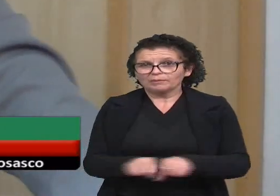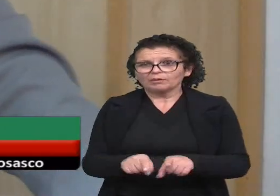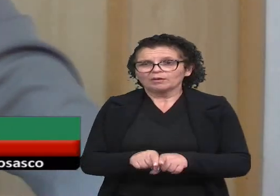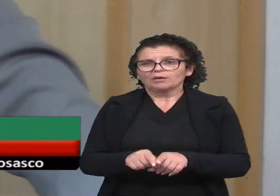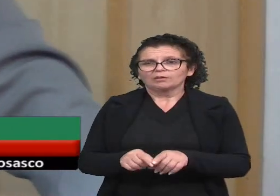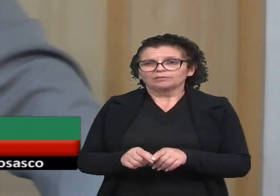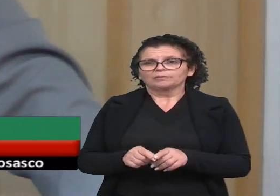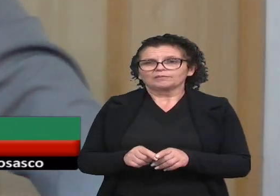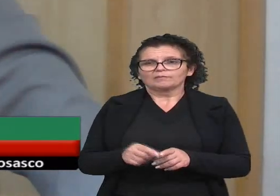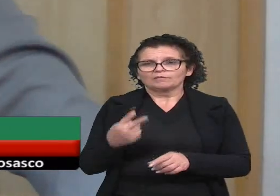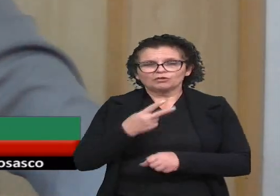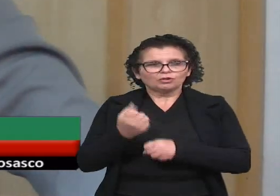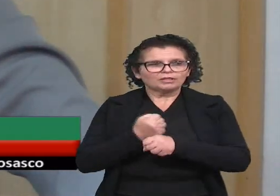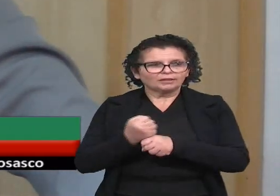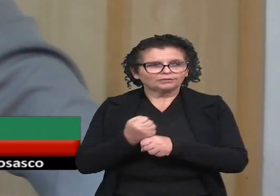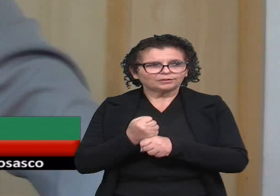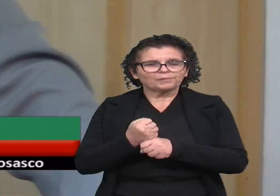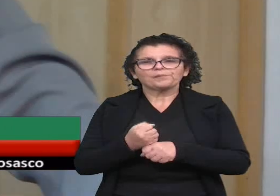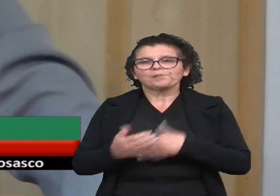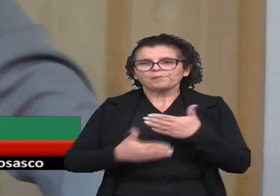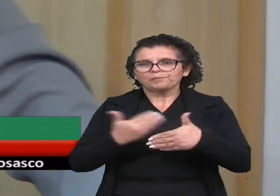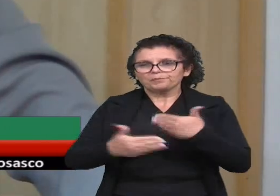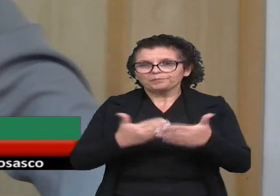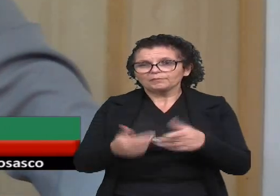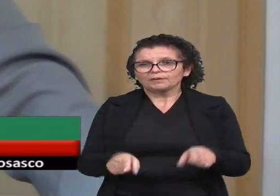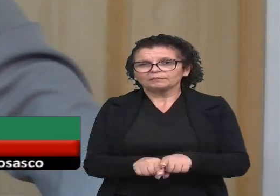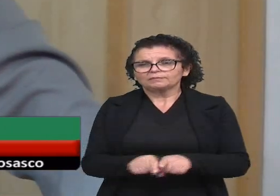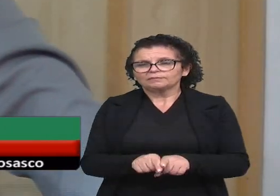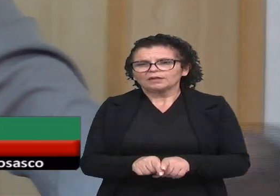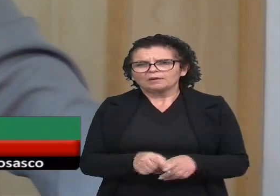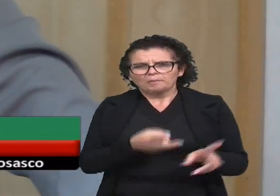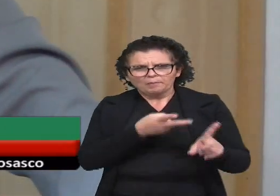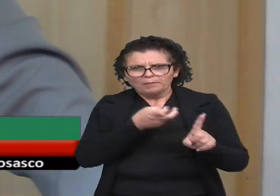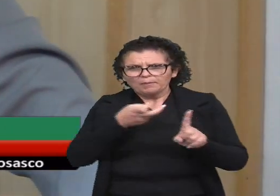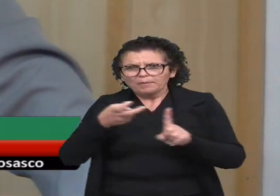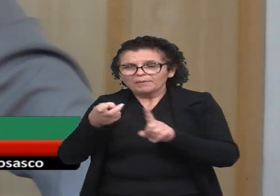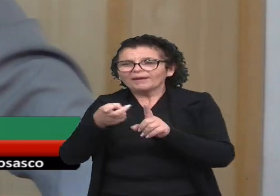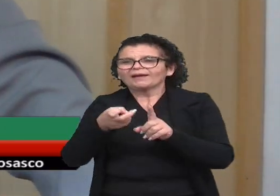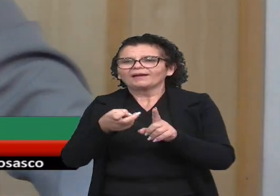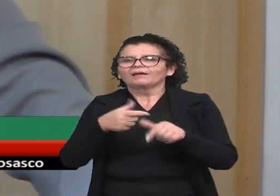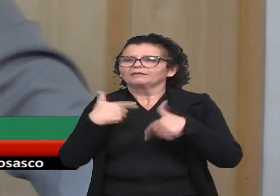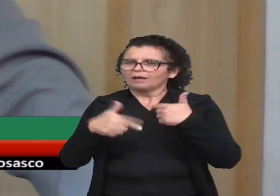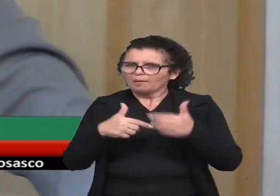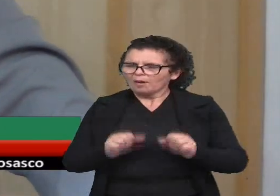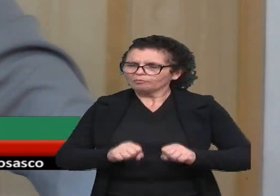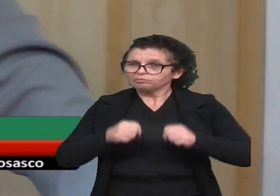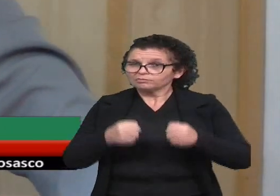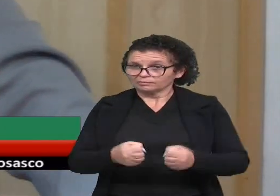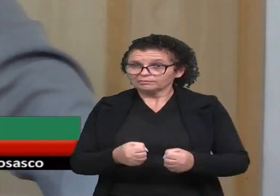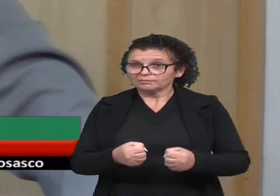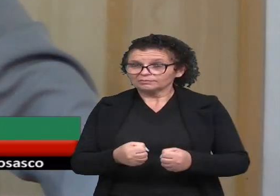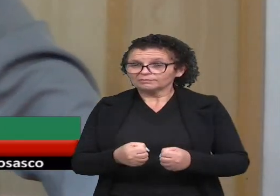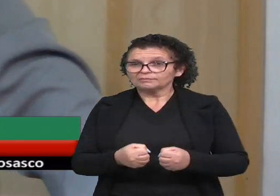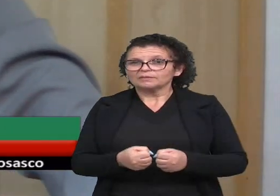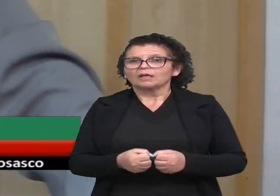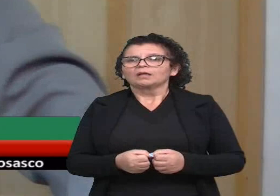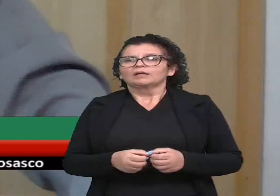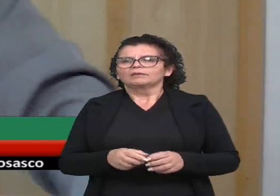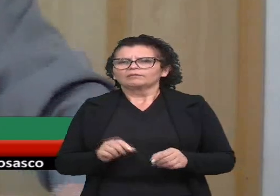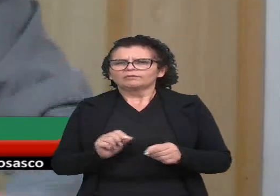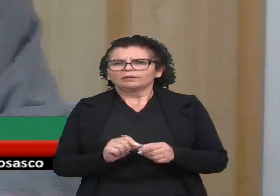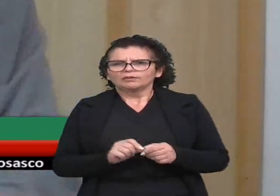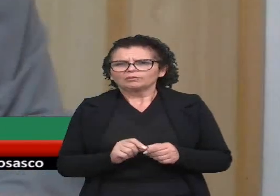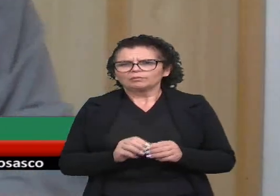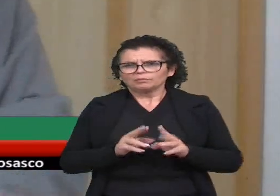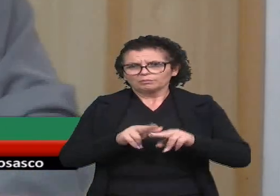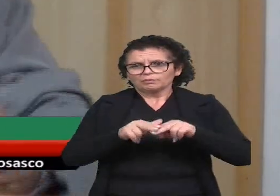longo e tem muitos desafios. É uma forma de reconhecer esse trabalho que foi feito através